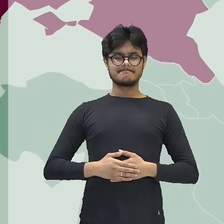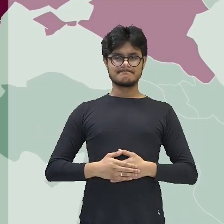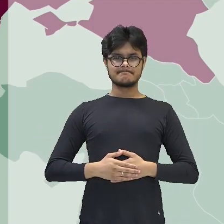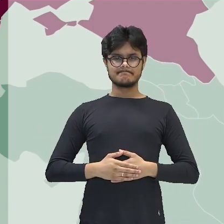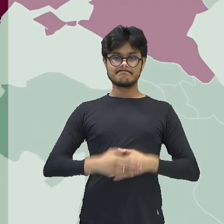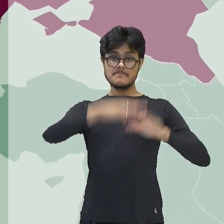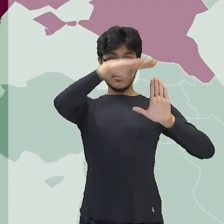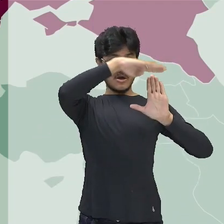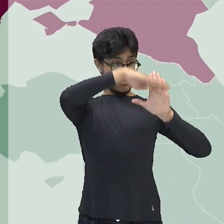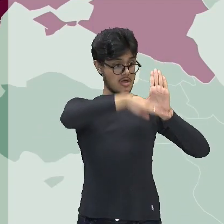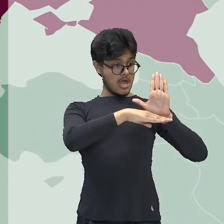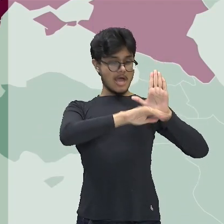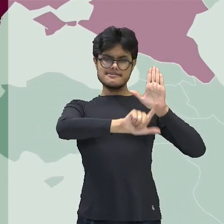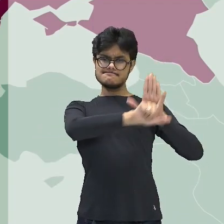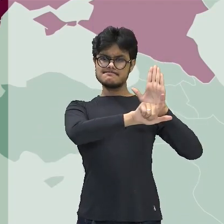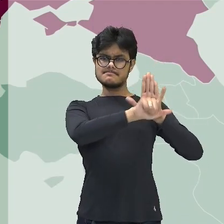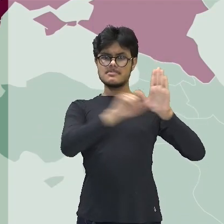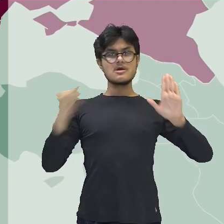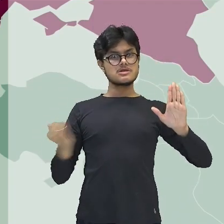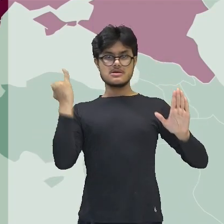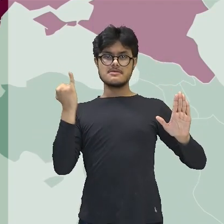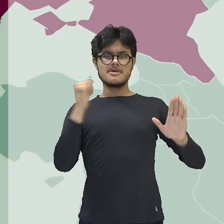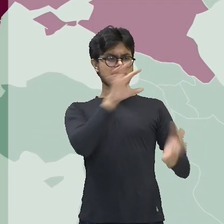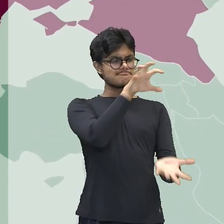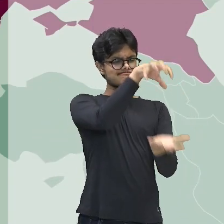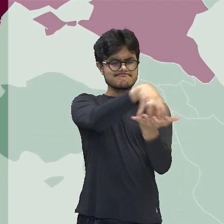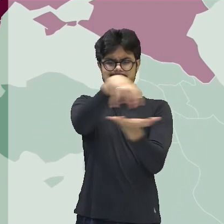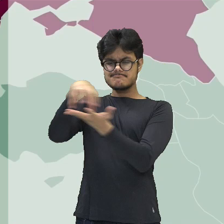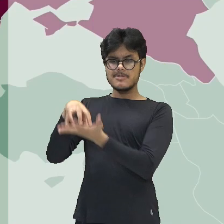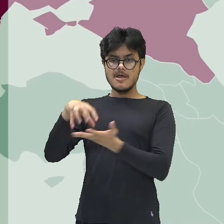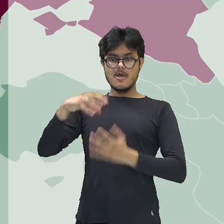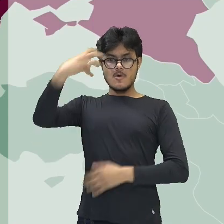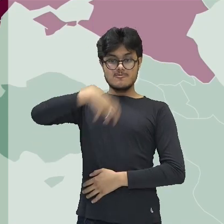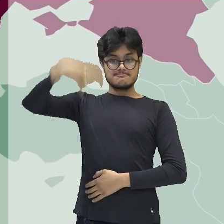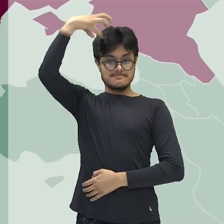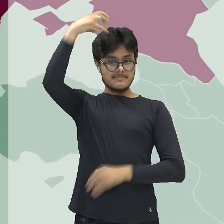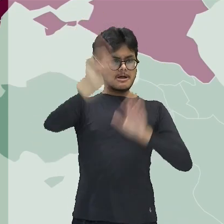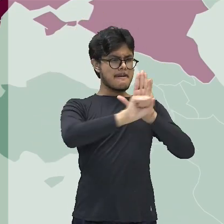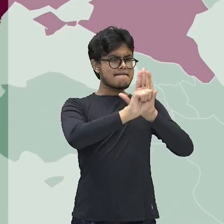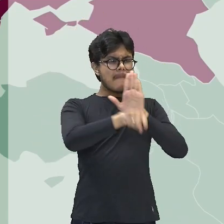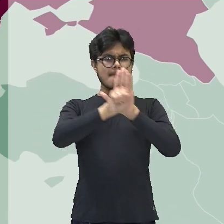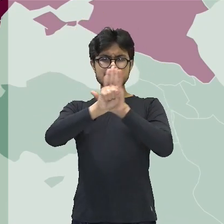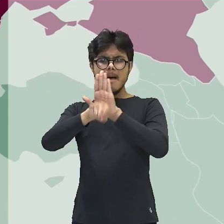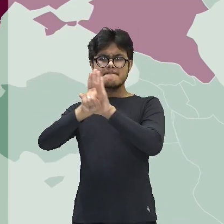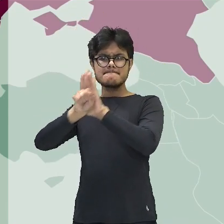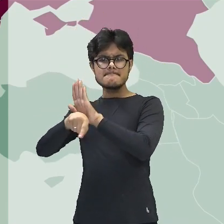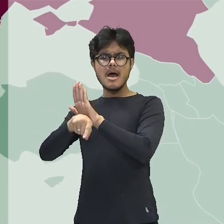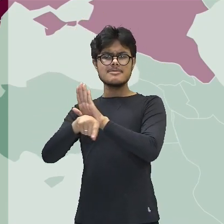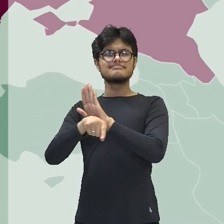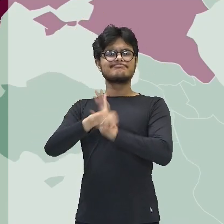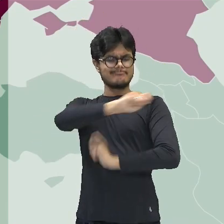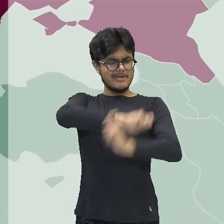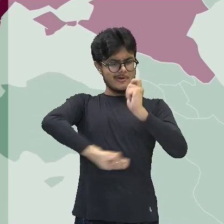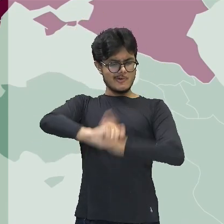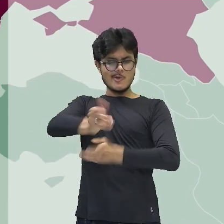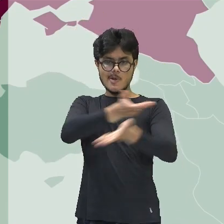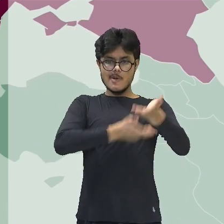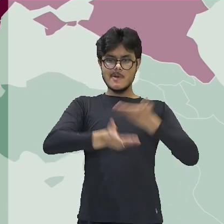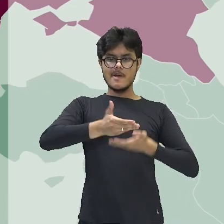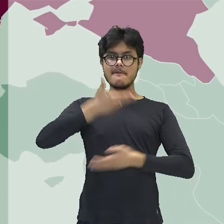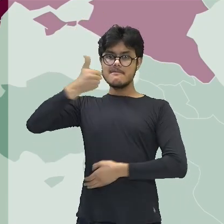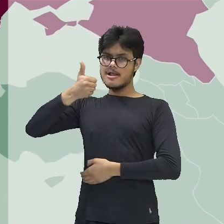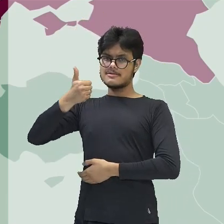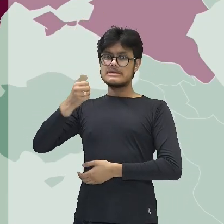de regras e leis que as metrópoles impunham às suas colônias para manter um monopólio comercial. Com esse